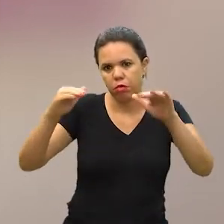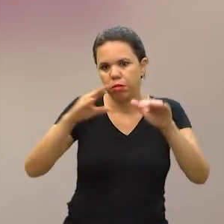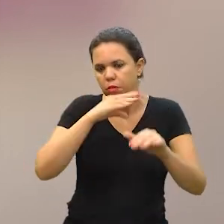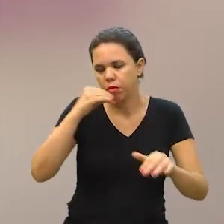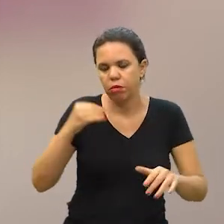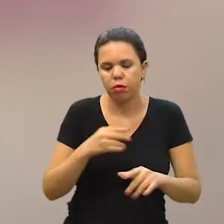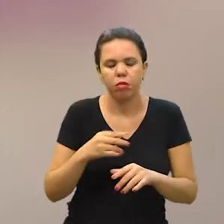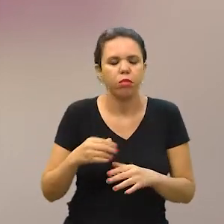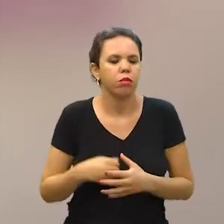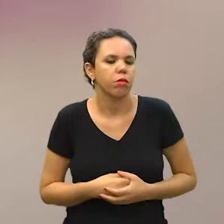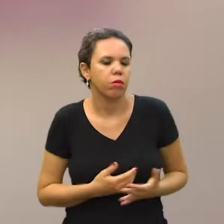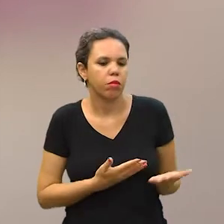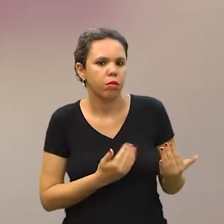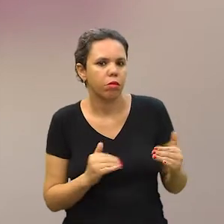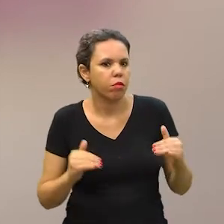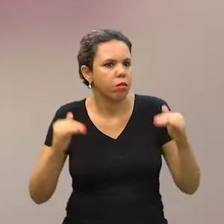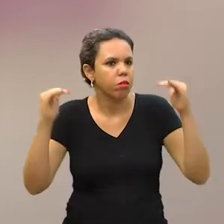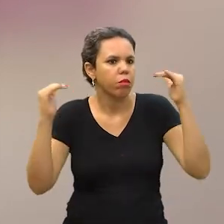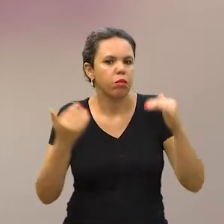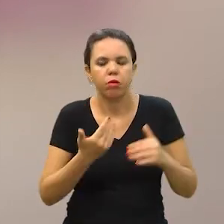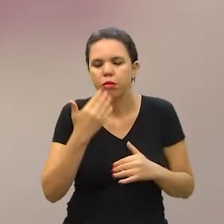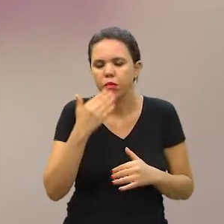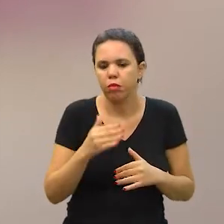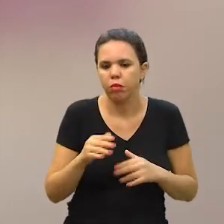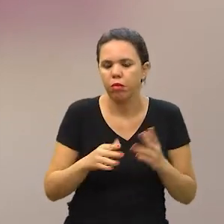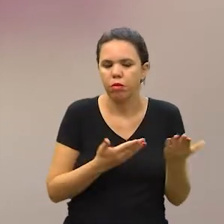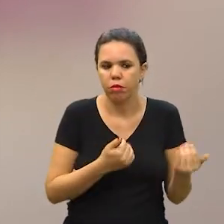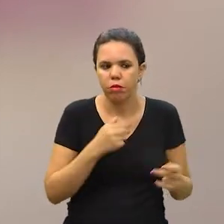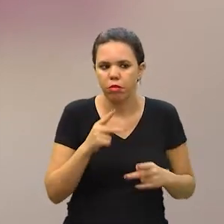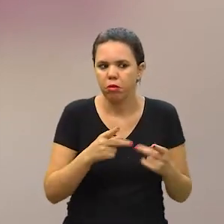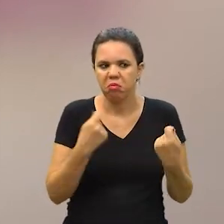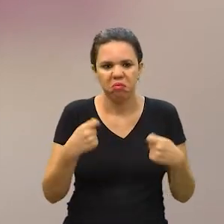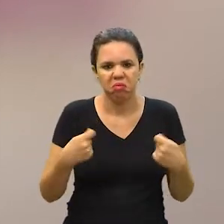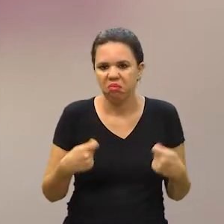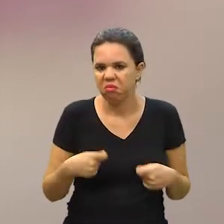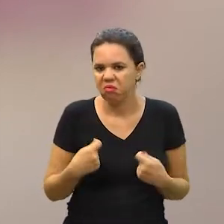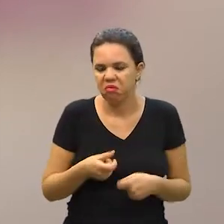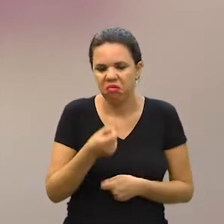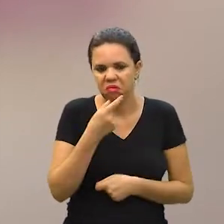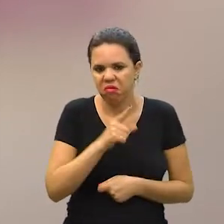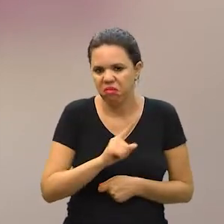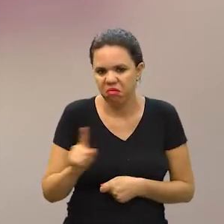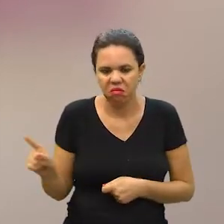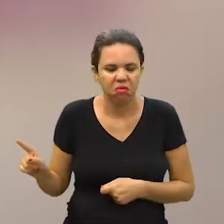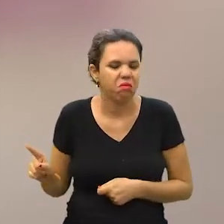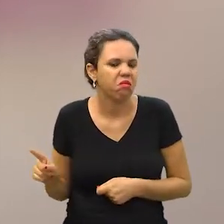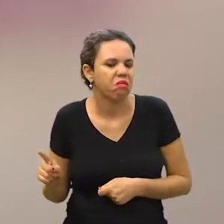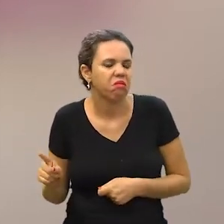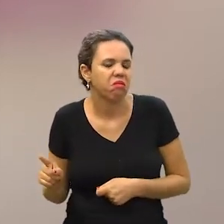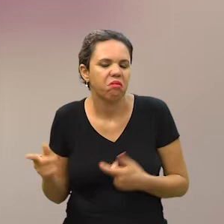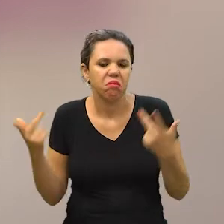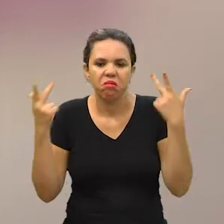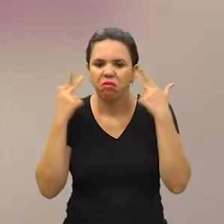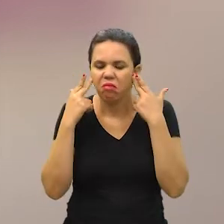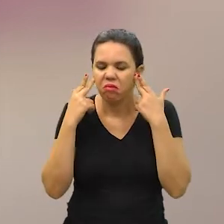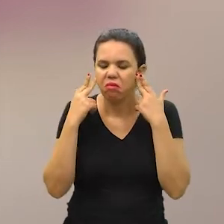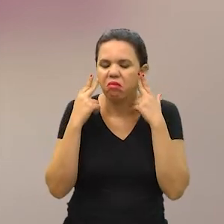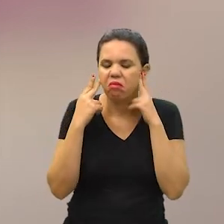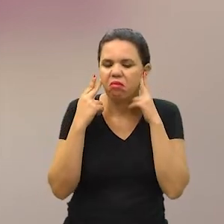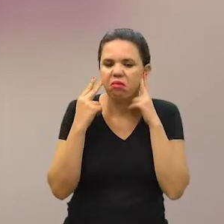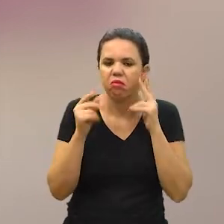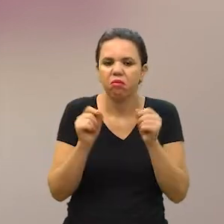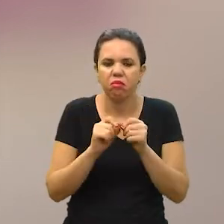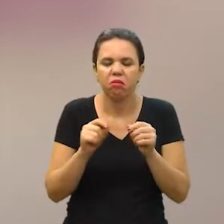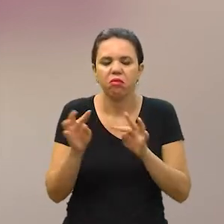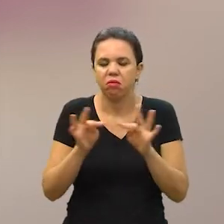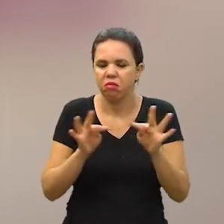da adolescência, na vida jovem, que a criança, o jovem daí não precisa mais de medicação, né? E normalmente, assim, se ele